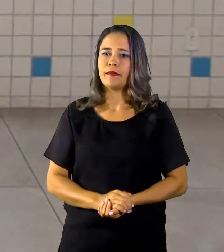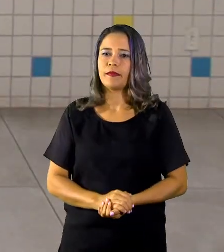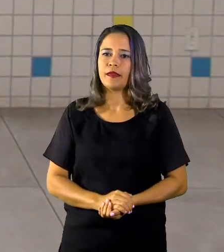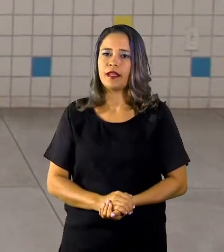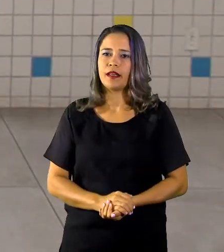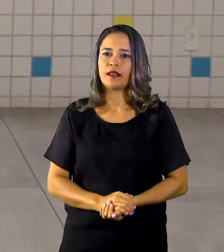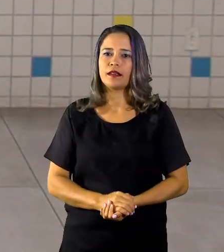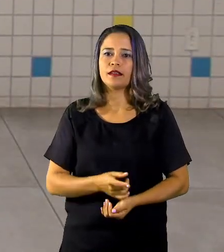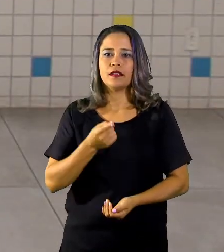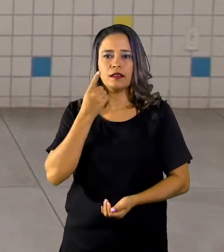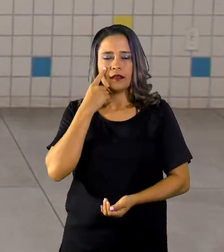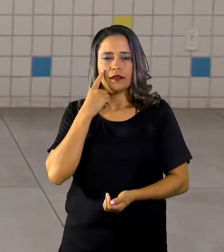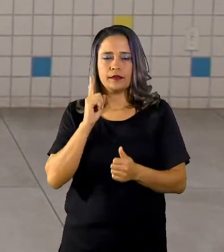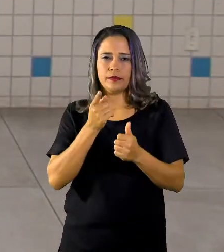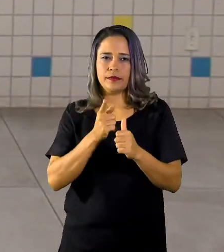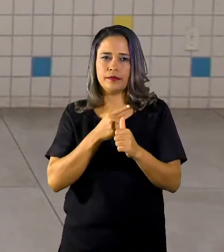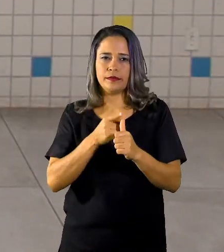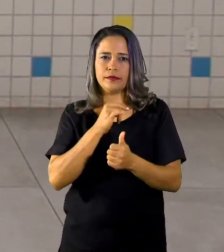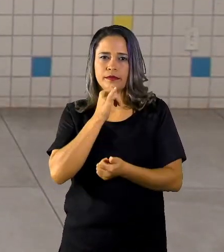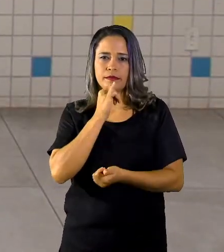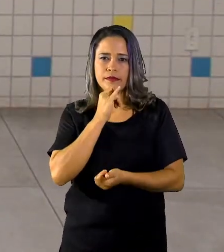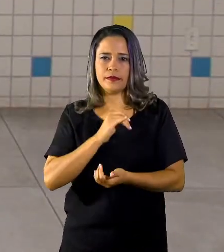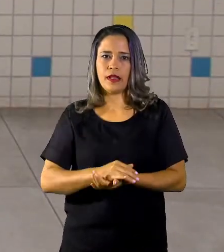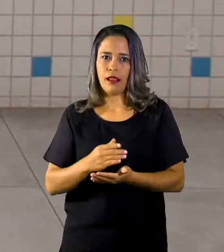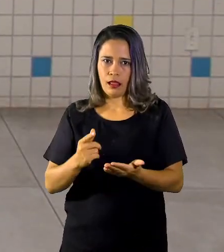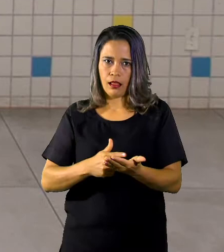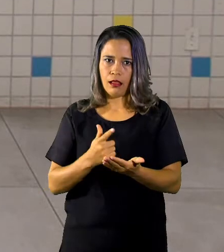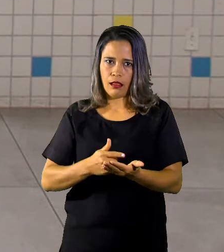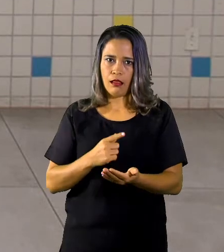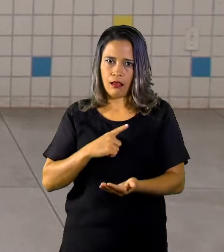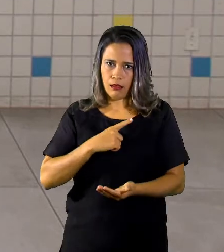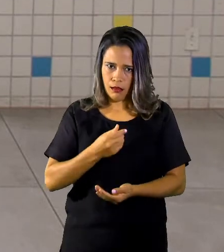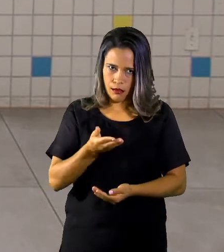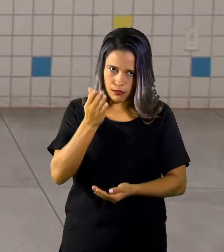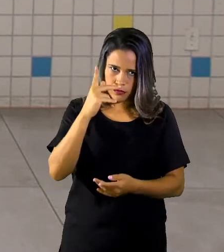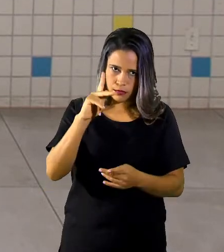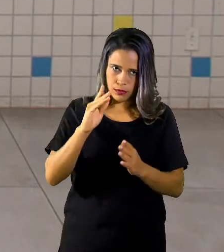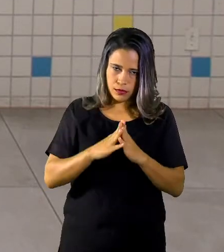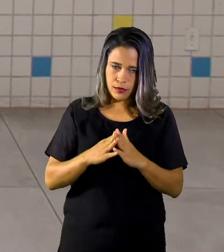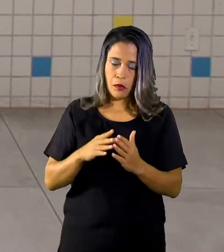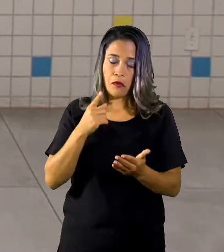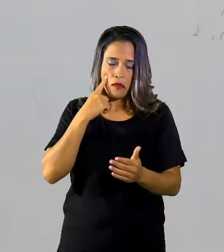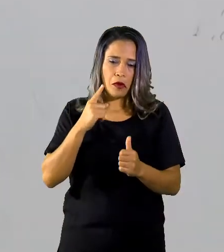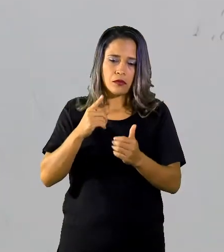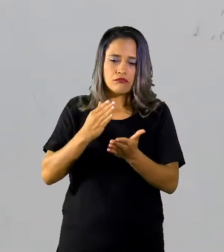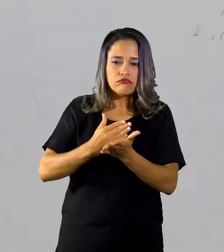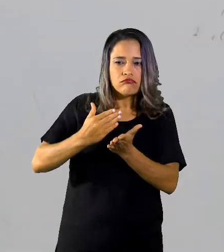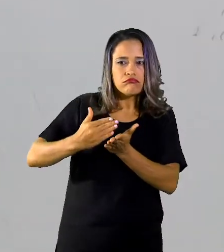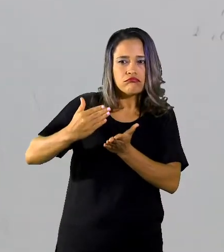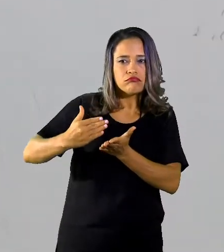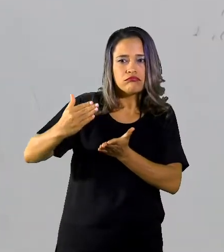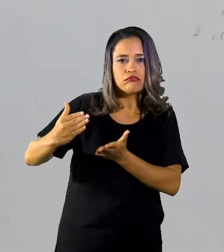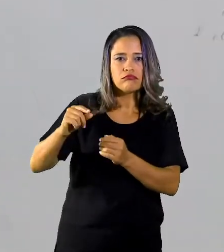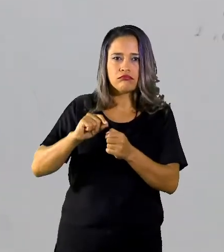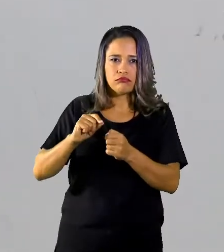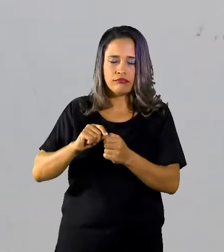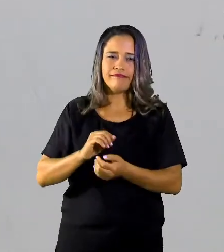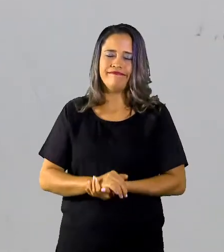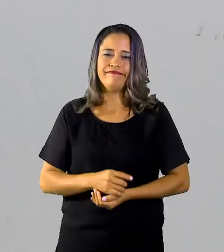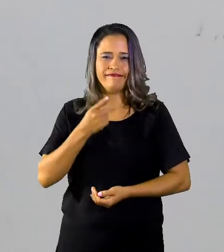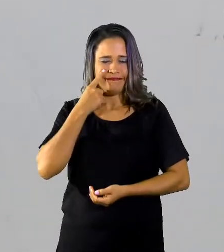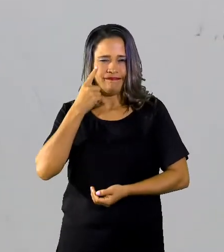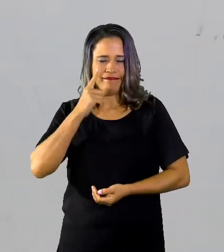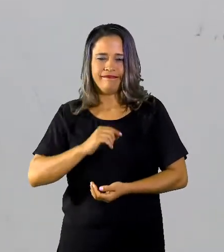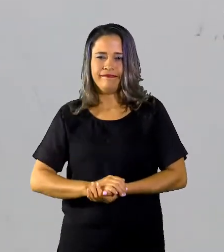nós vamos aqui para o nosso primeiro exemplo, ele está na apostila e a gente vai ver passo a passo como que faz, ok? Vejam só,